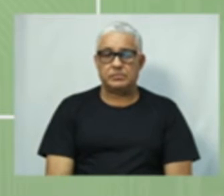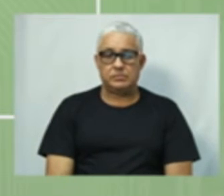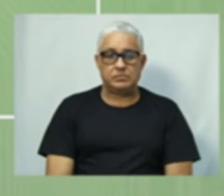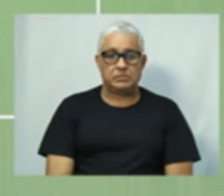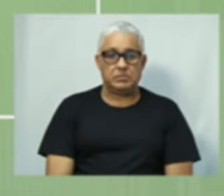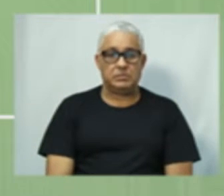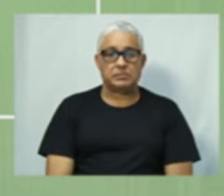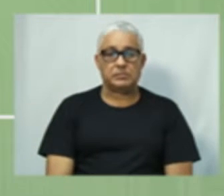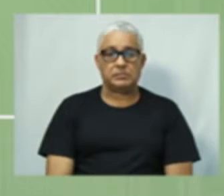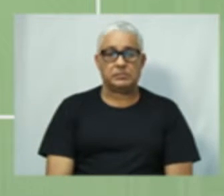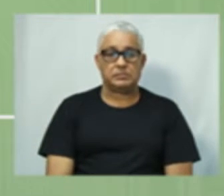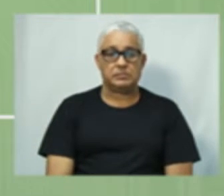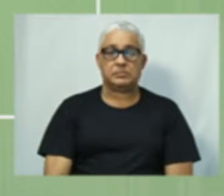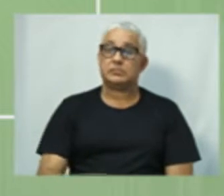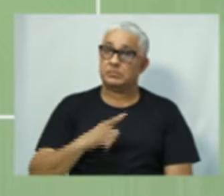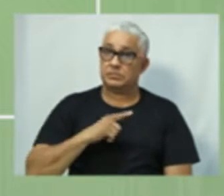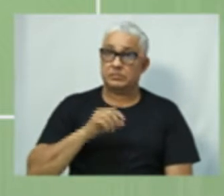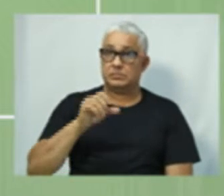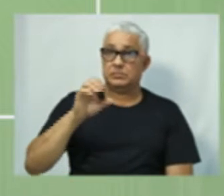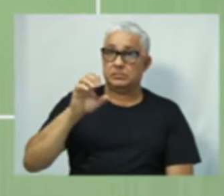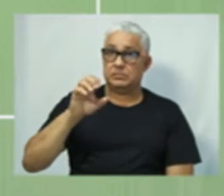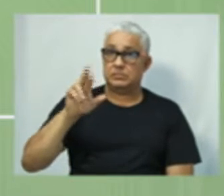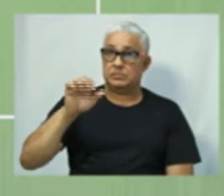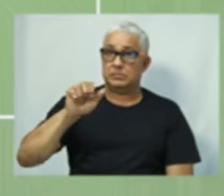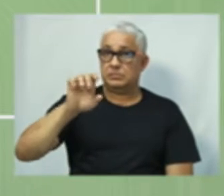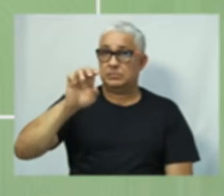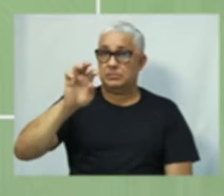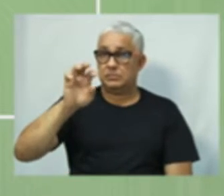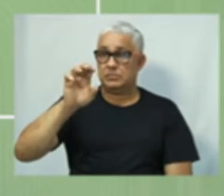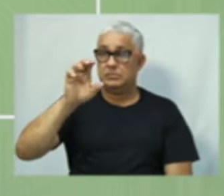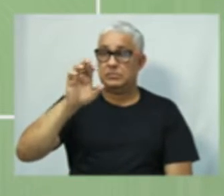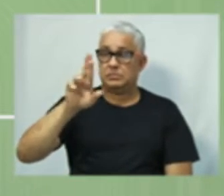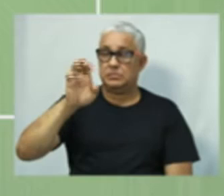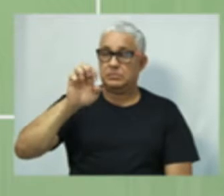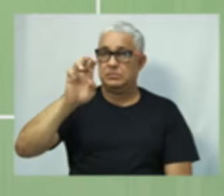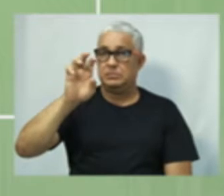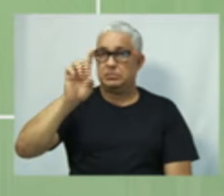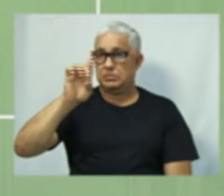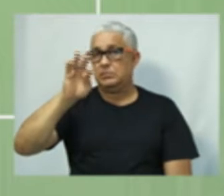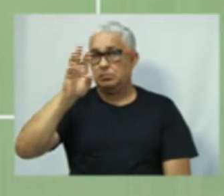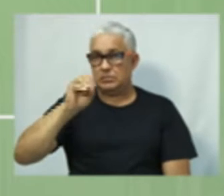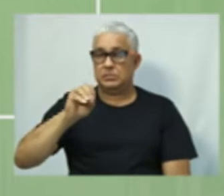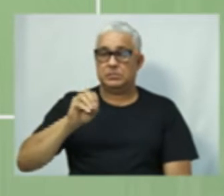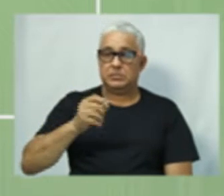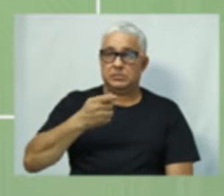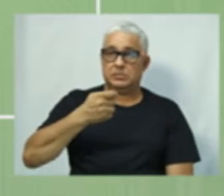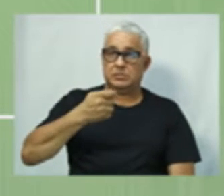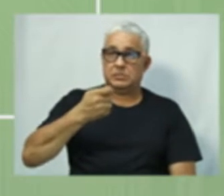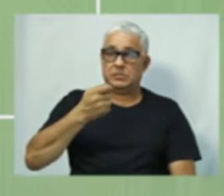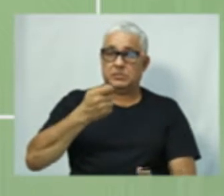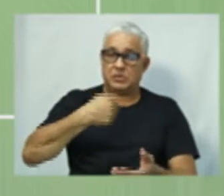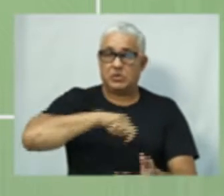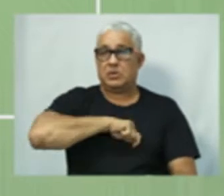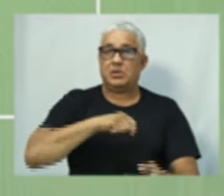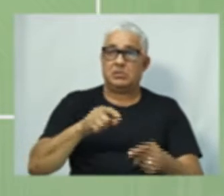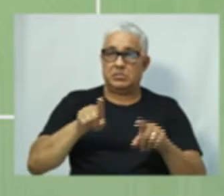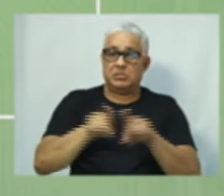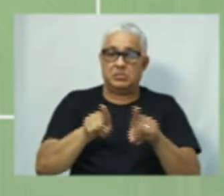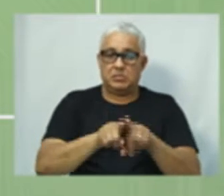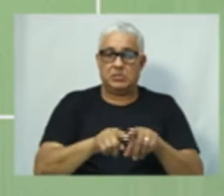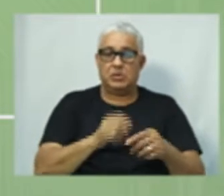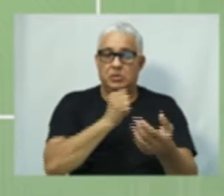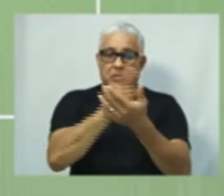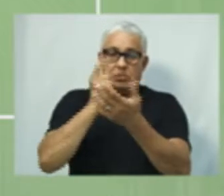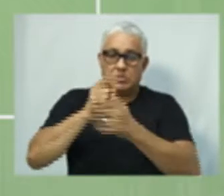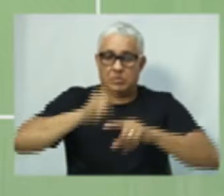No regime normal, existe crédito nas notas fiscais de entrada, compras de mercadoria, em aquisições de outros estados e a alíquota mais